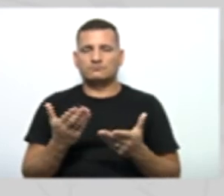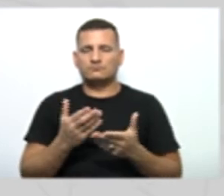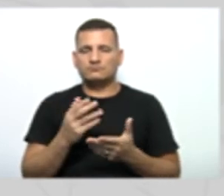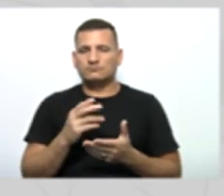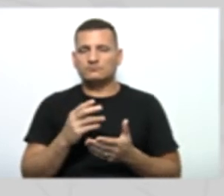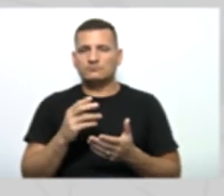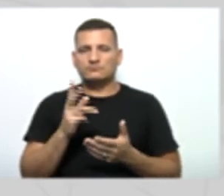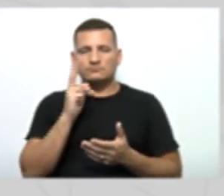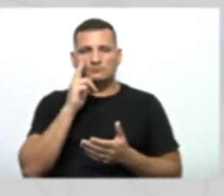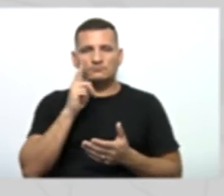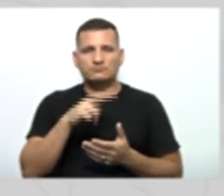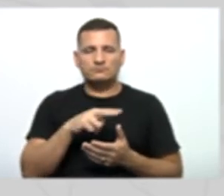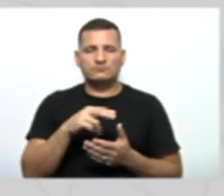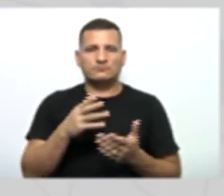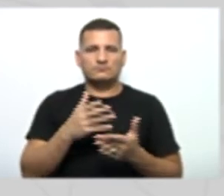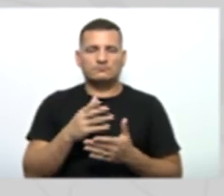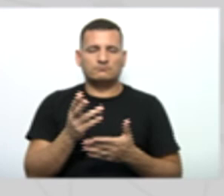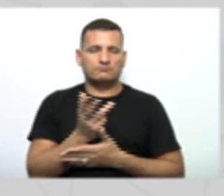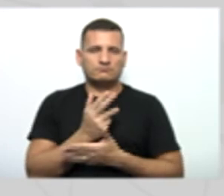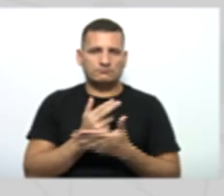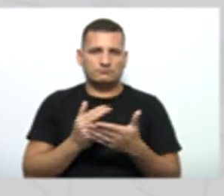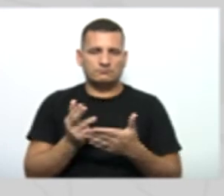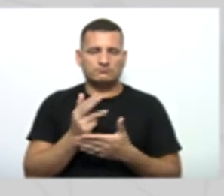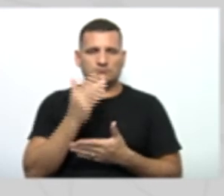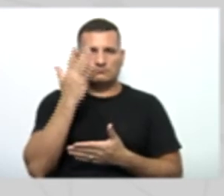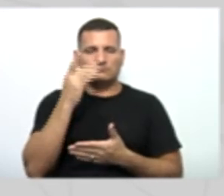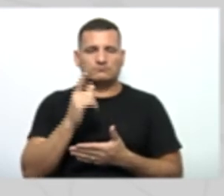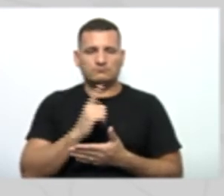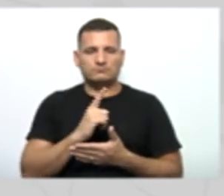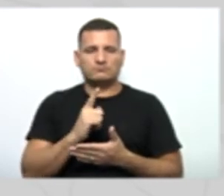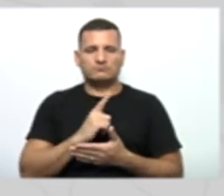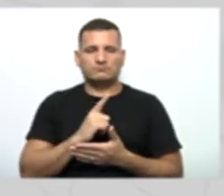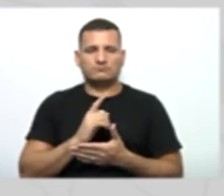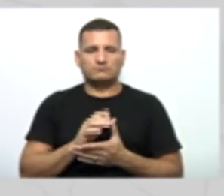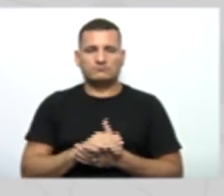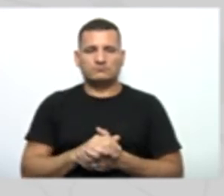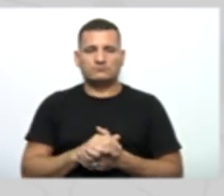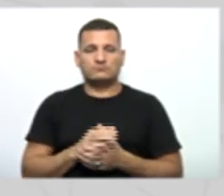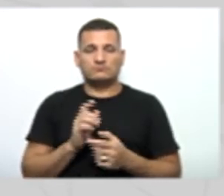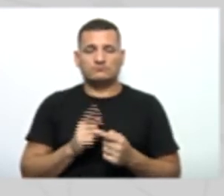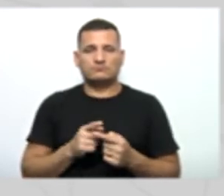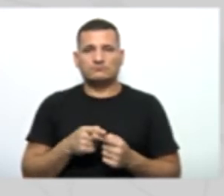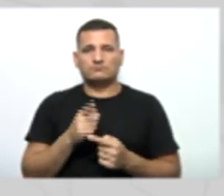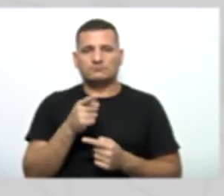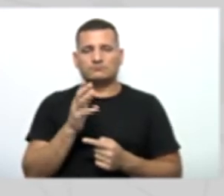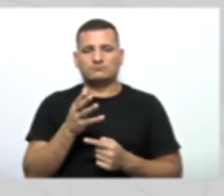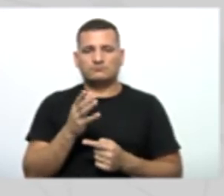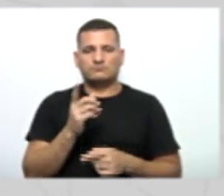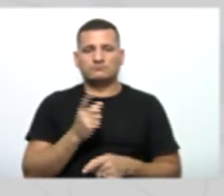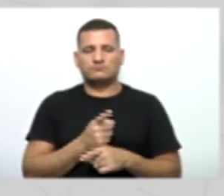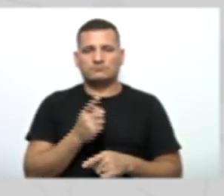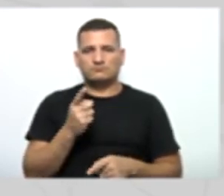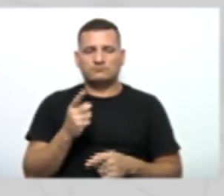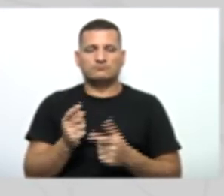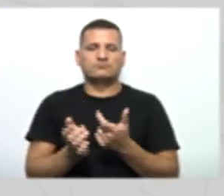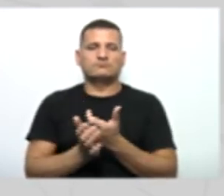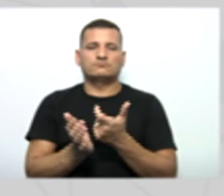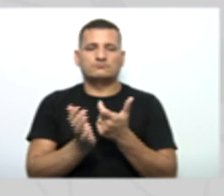vocês montarem agora o diagrama. Por quê? Vocês já identificaram as